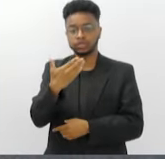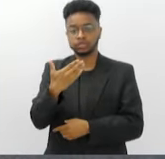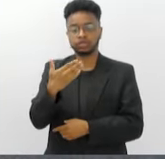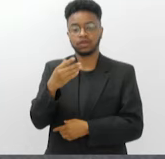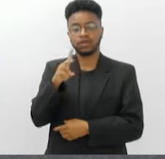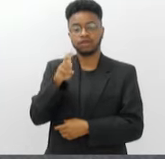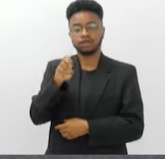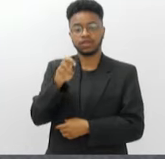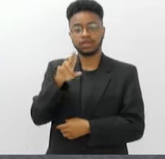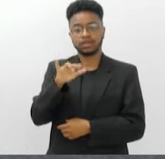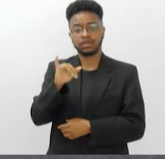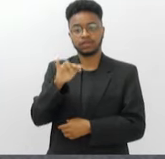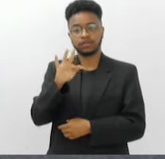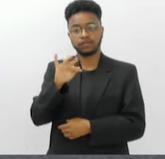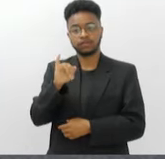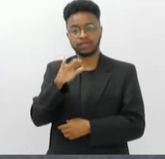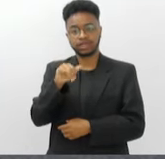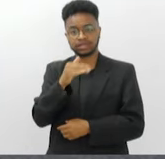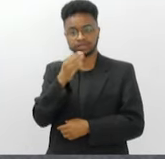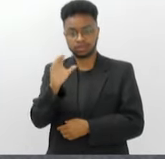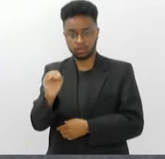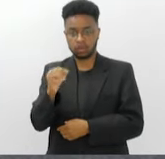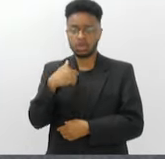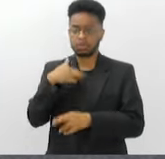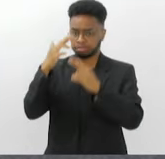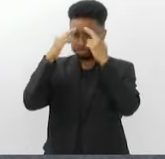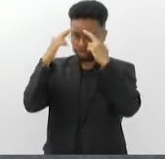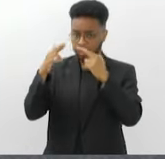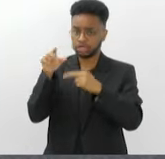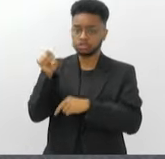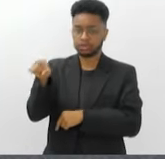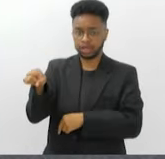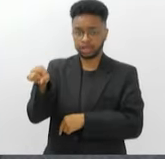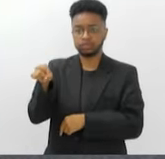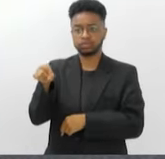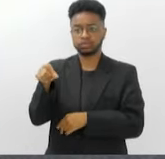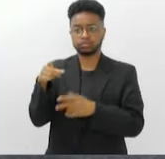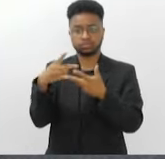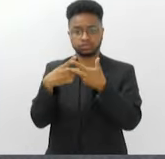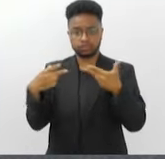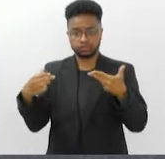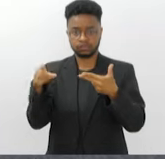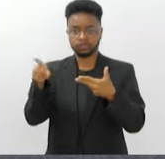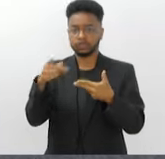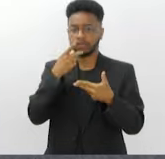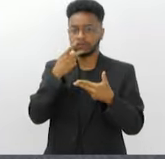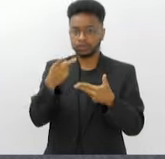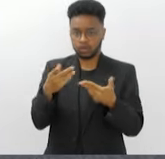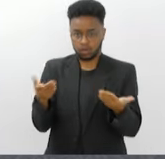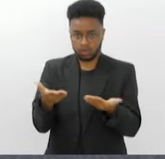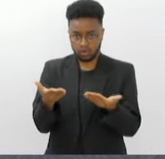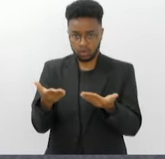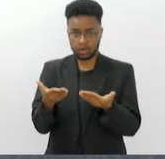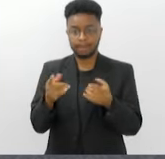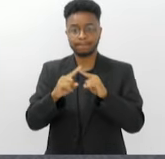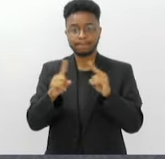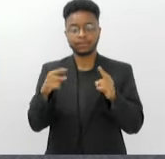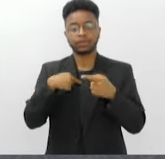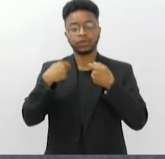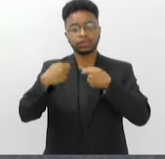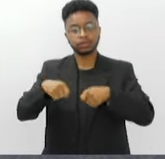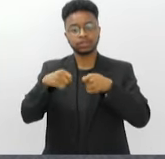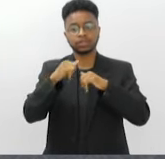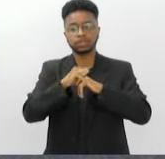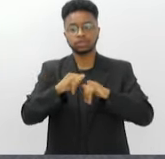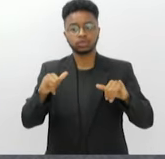verificação, em que pese o respeito que eu tenho pelas palavras que o senhor colocou aqui agora, eu preciso dizer